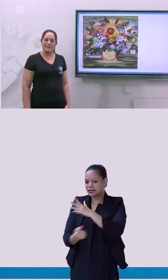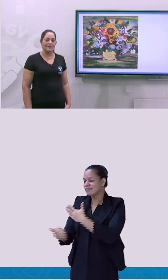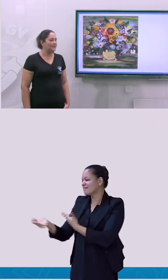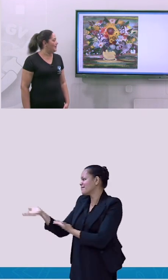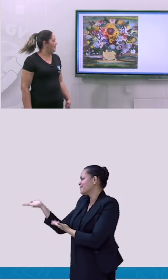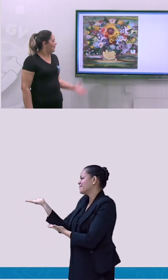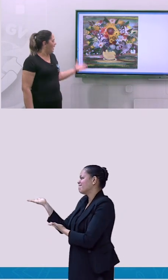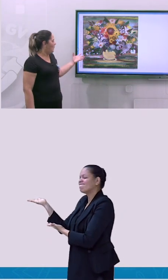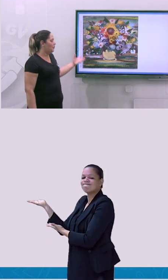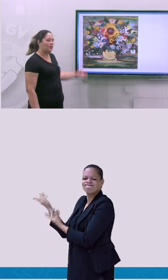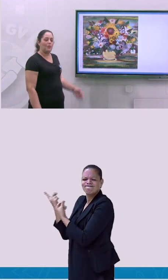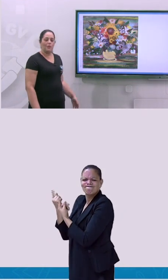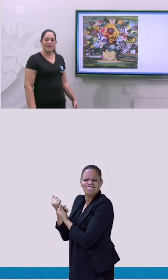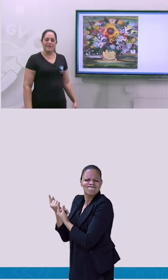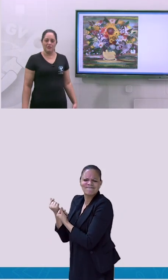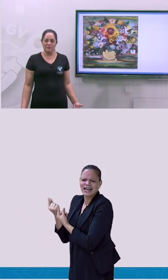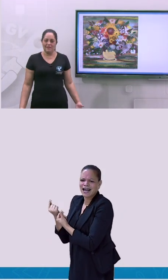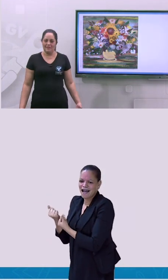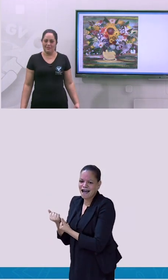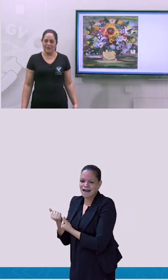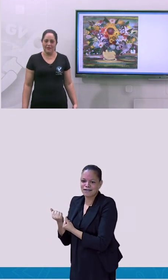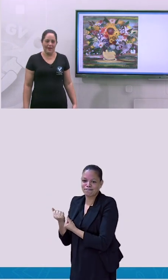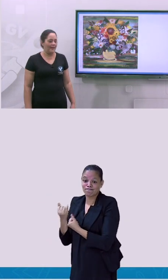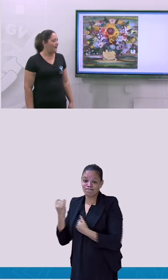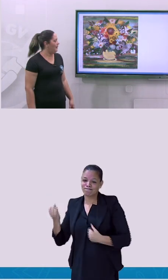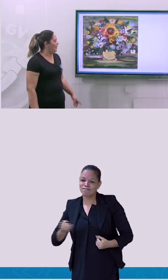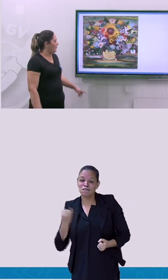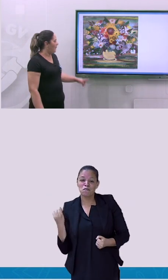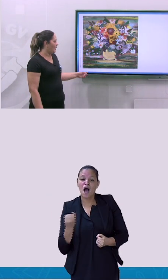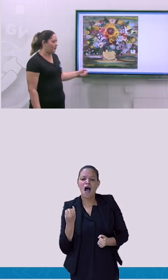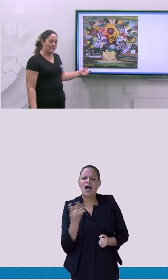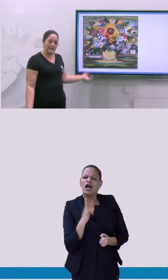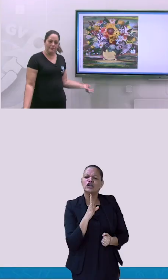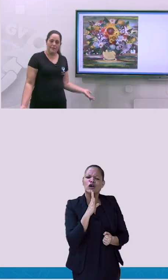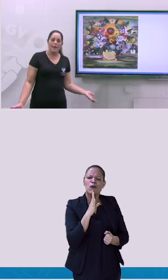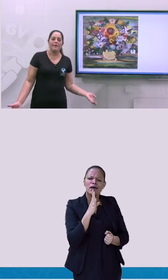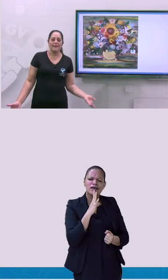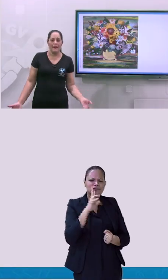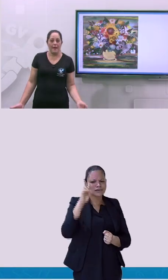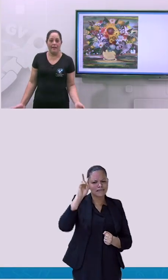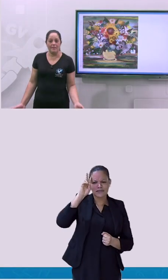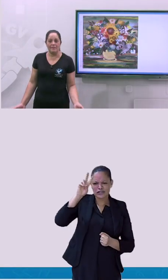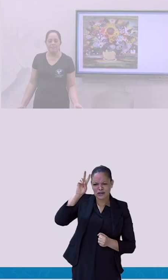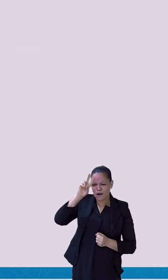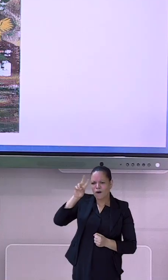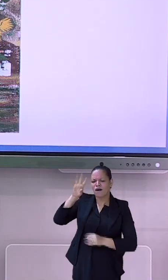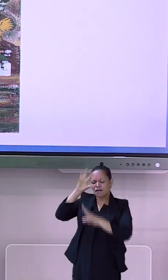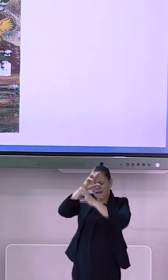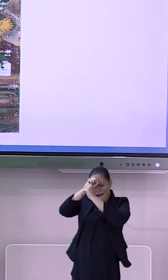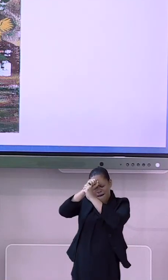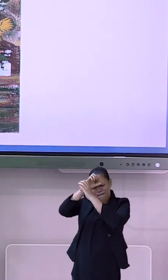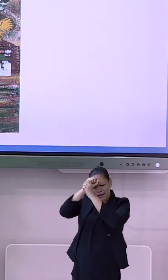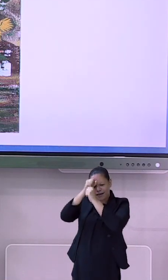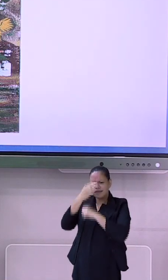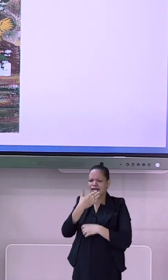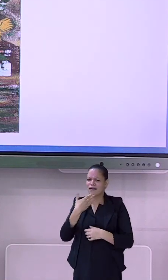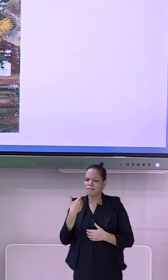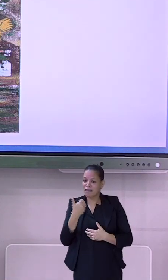pintor brasileiro. É muito bom conhecer juntos essa história, não é? E para você aprender mais,